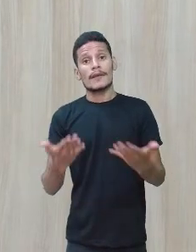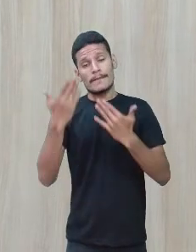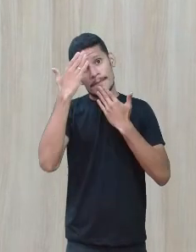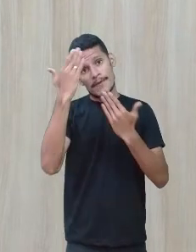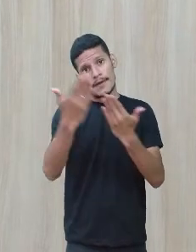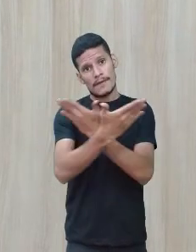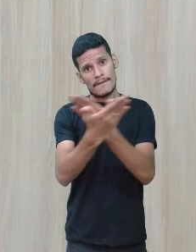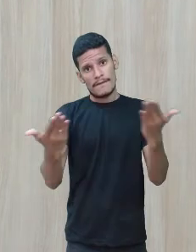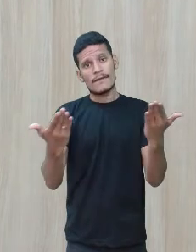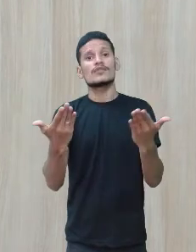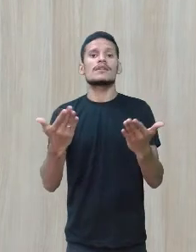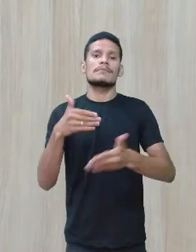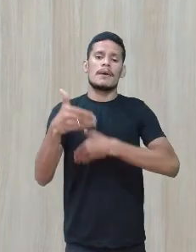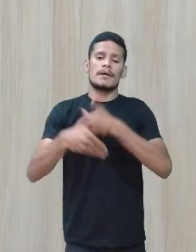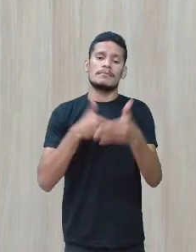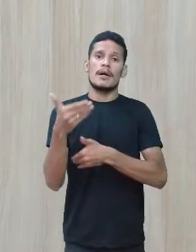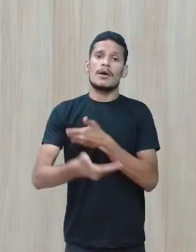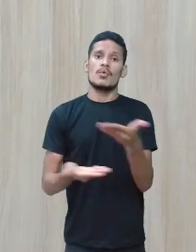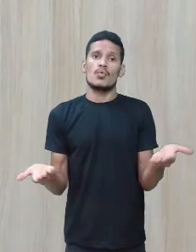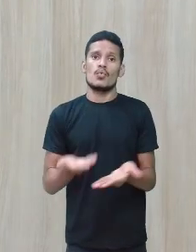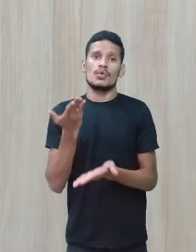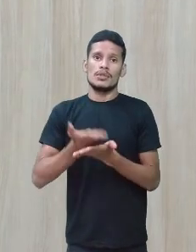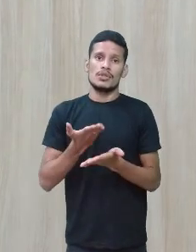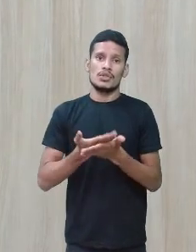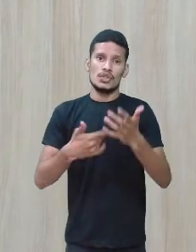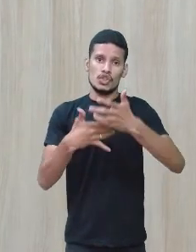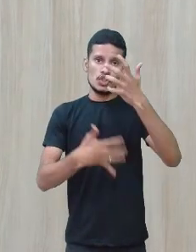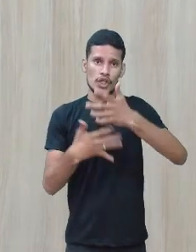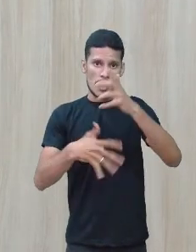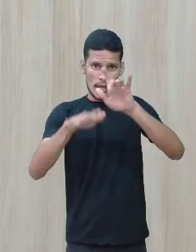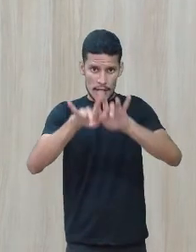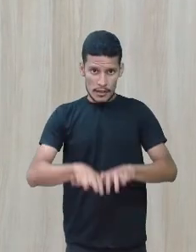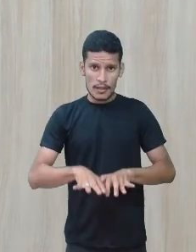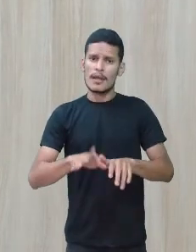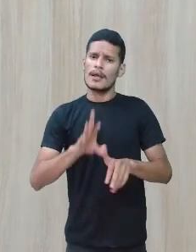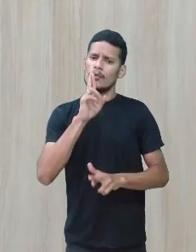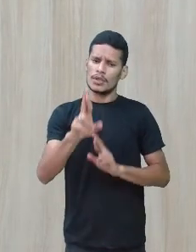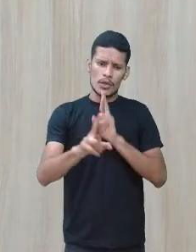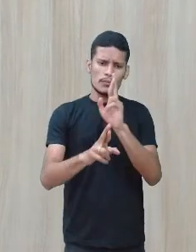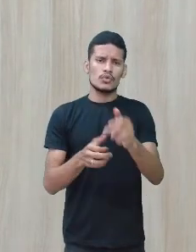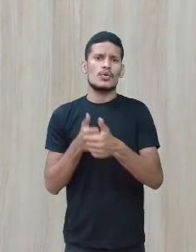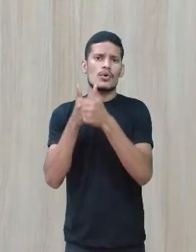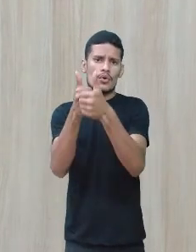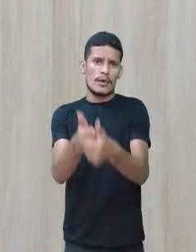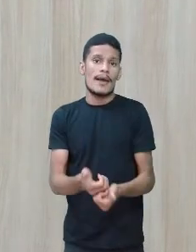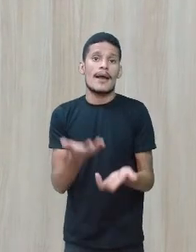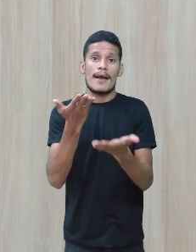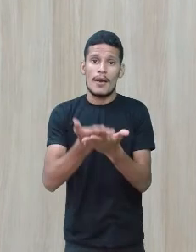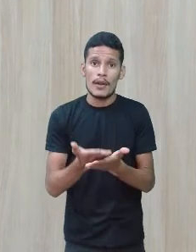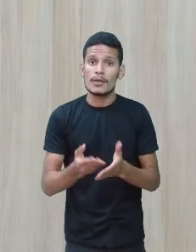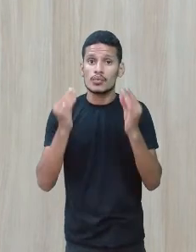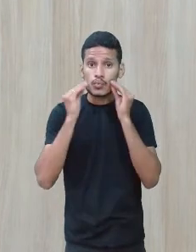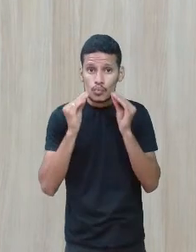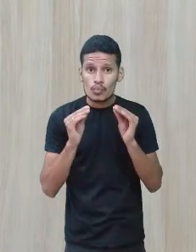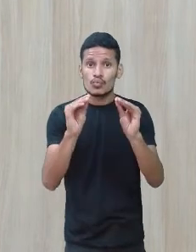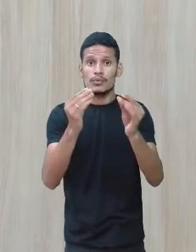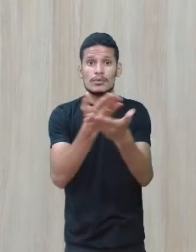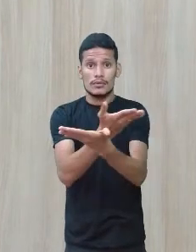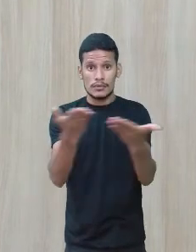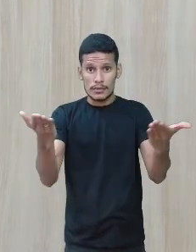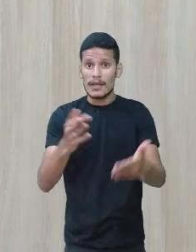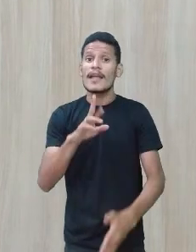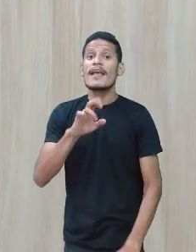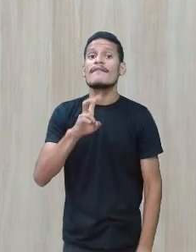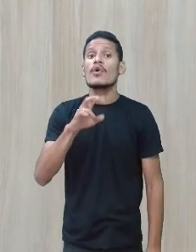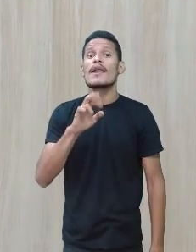obrigado a todos vocês que participaram aí no chat, por terem respondido, por terem acompanhado a aula. Um cheiro bem grande.